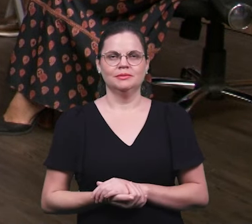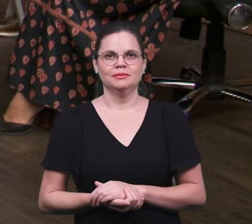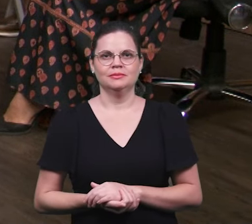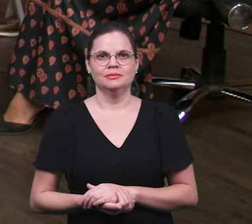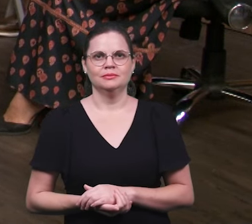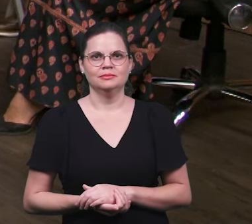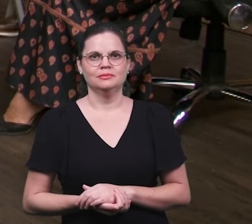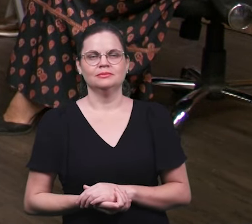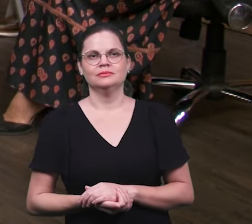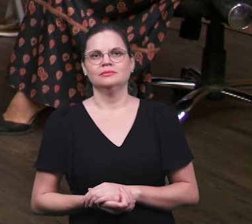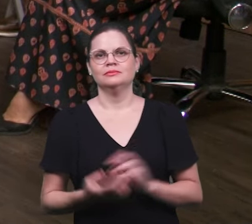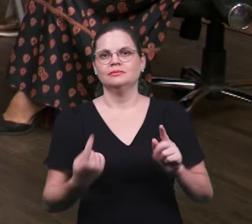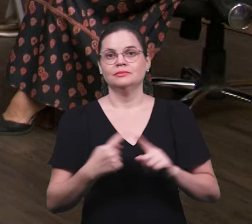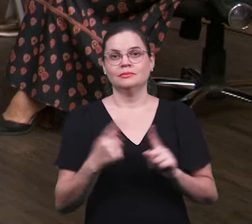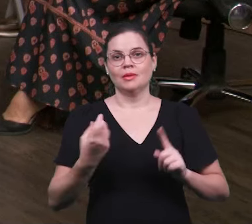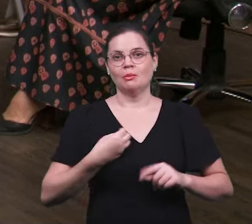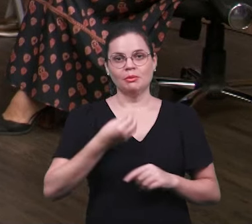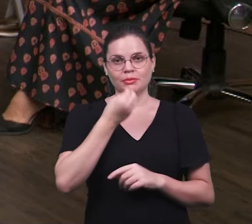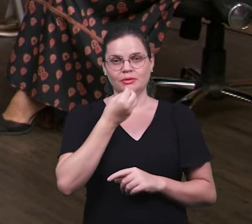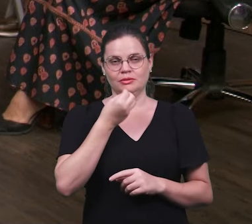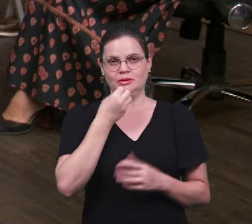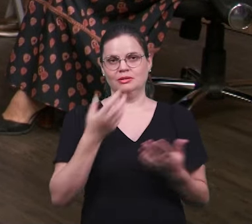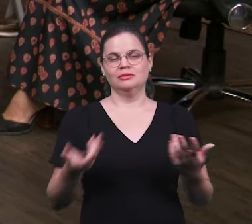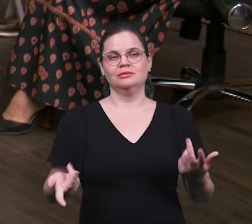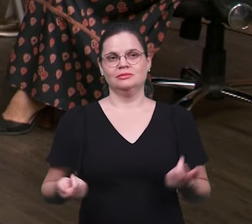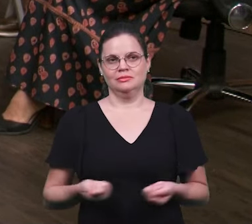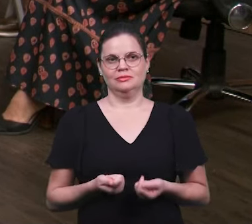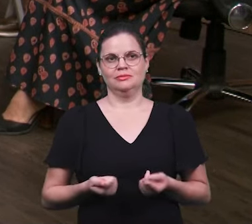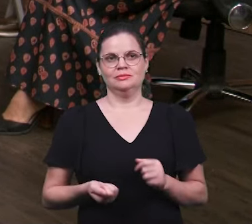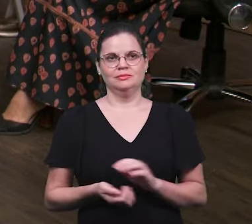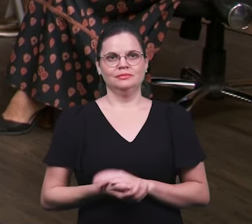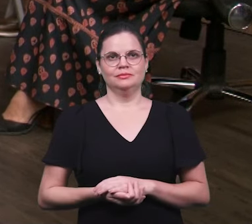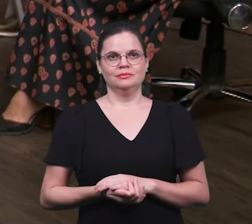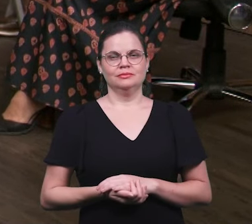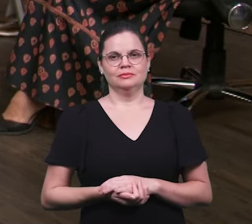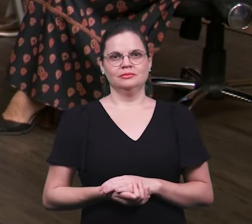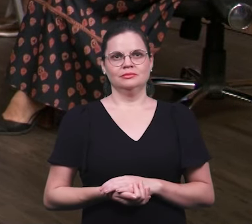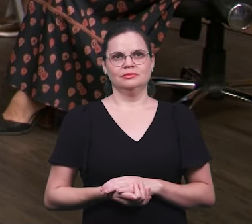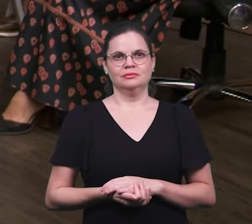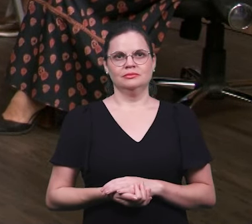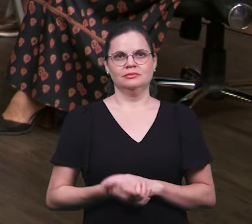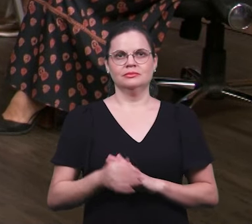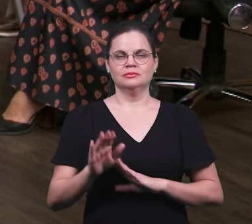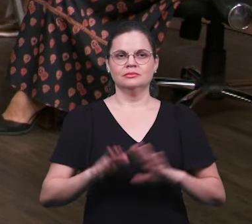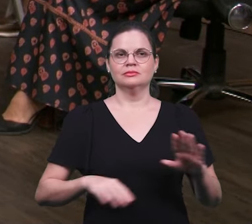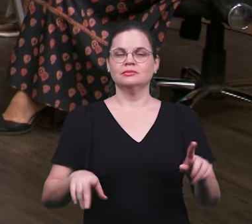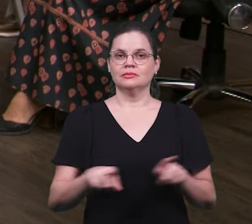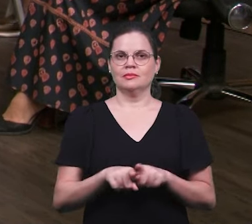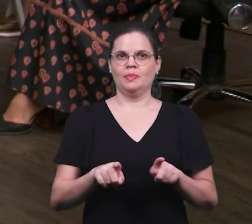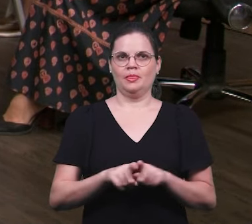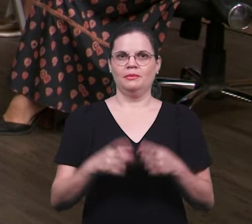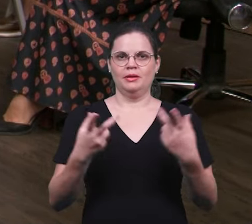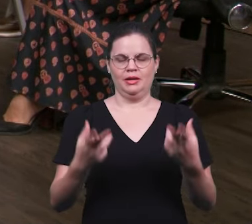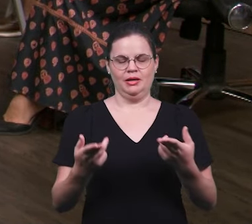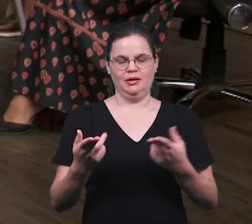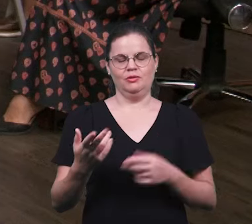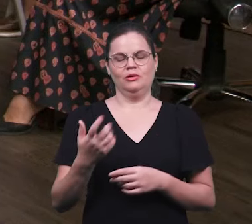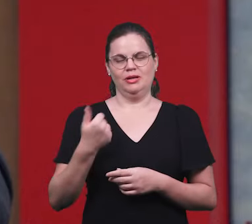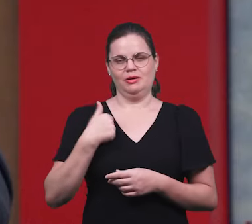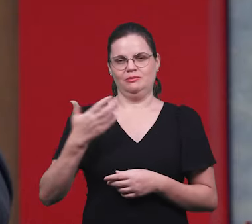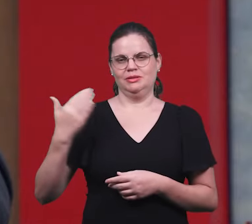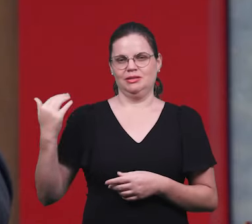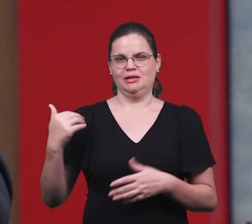uma oportunidade extraordinária. Muitas vezes até tem pessoas, e esse era meu caso quando eu era